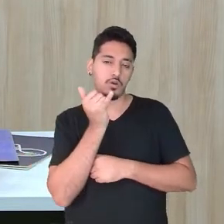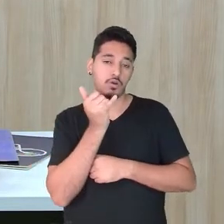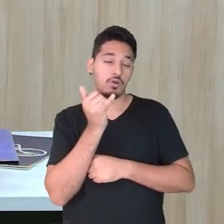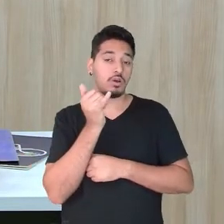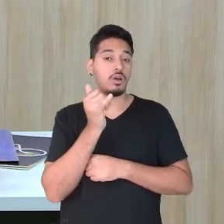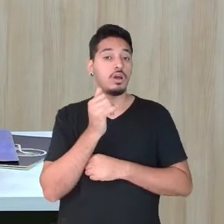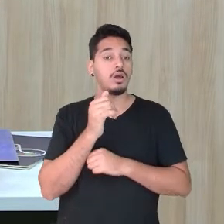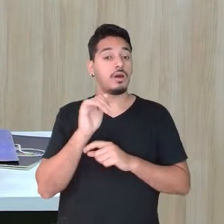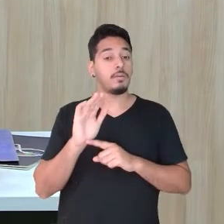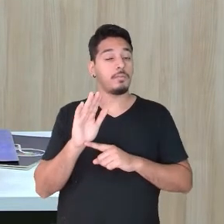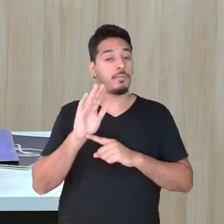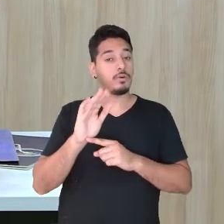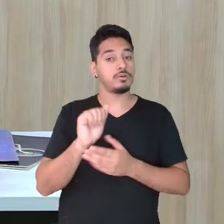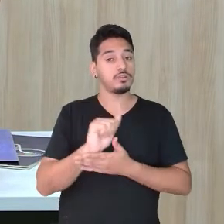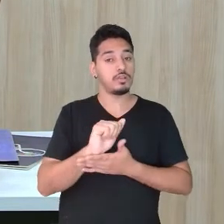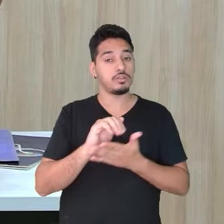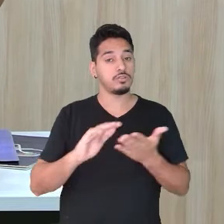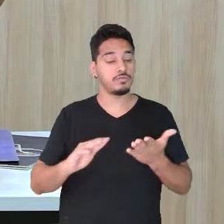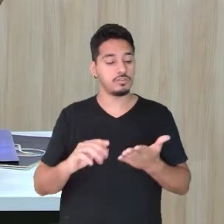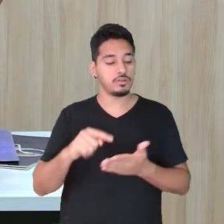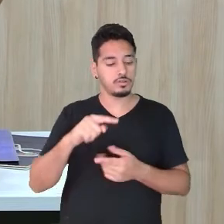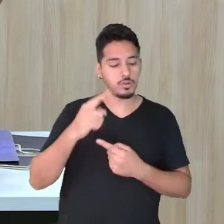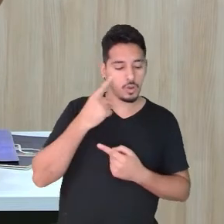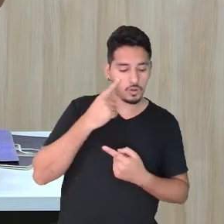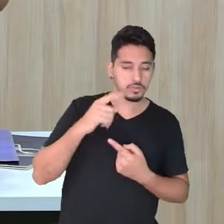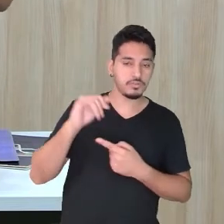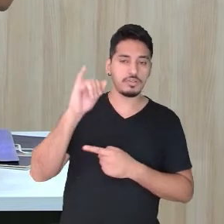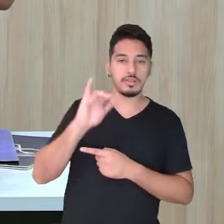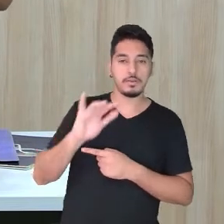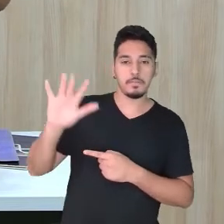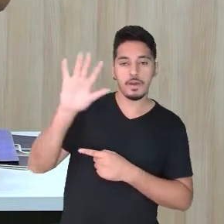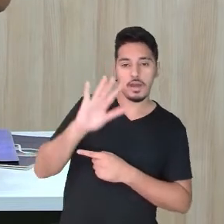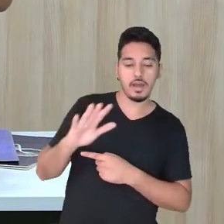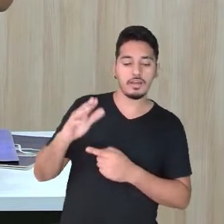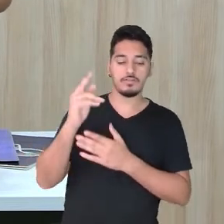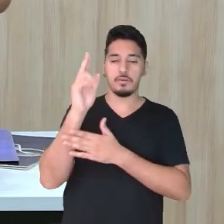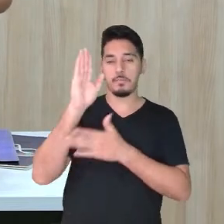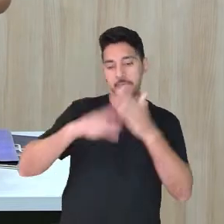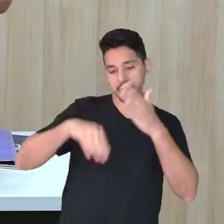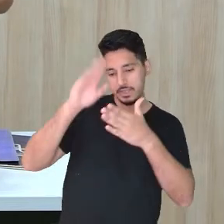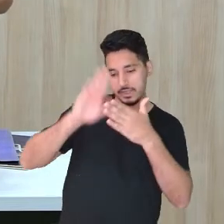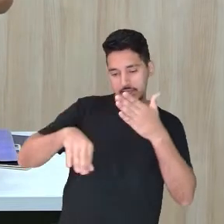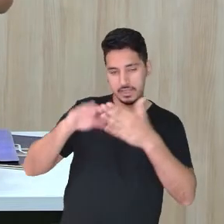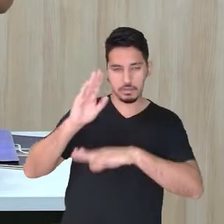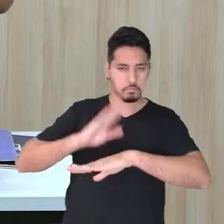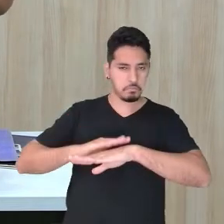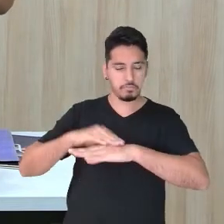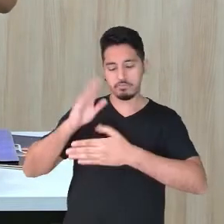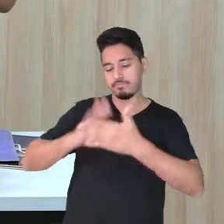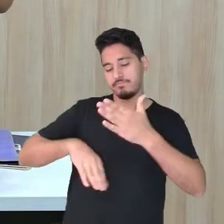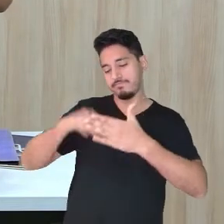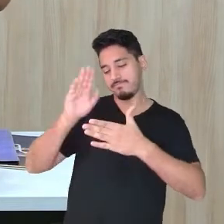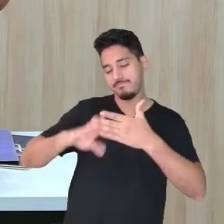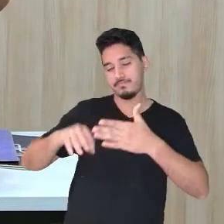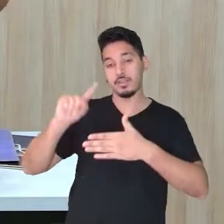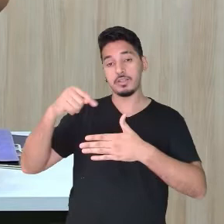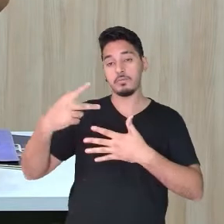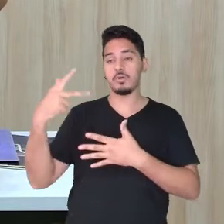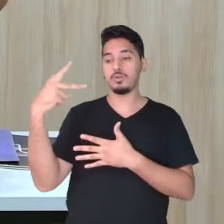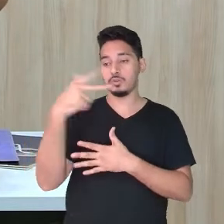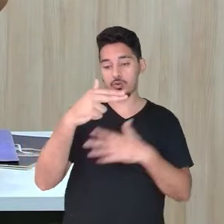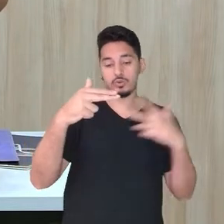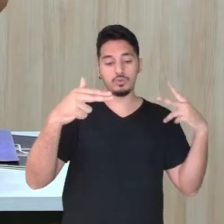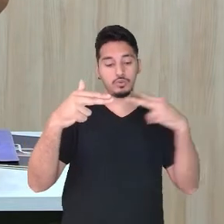apresenta essa atividade, onde ela vai ver a criança, vai pintar do jeito dela, depois recortar